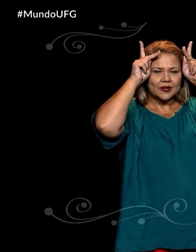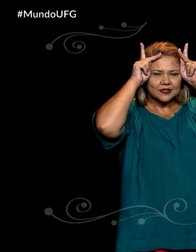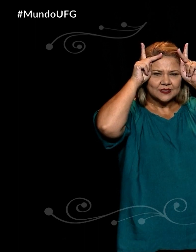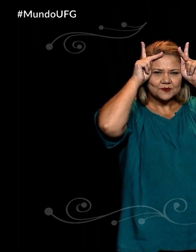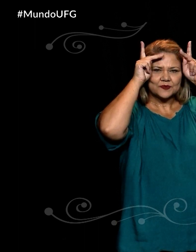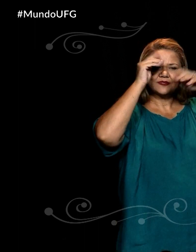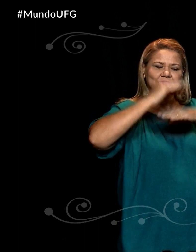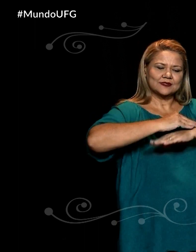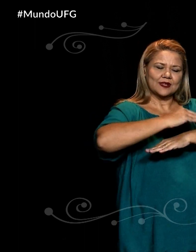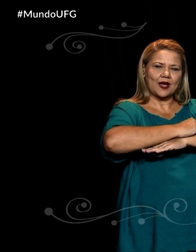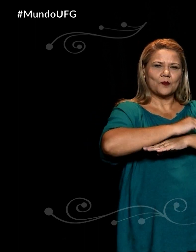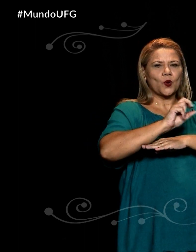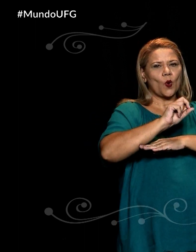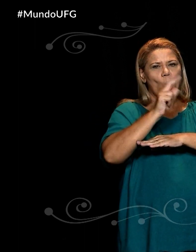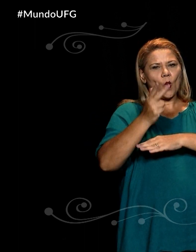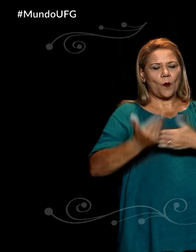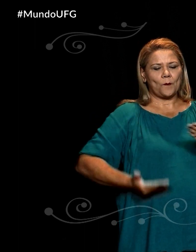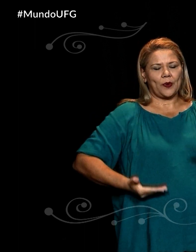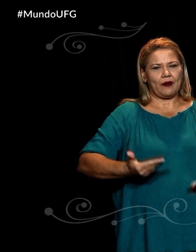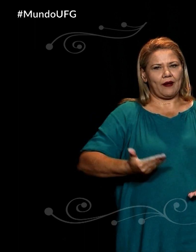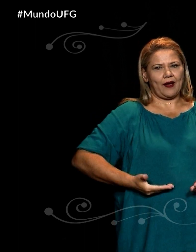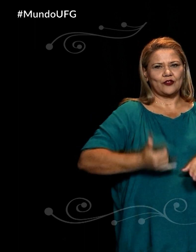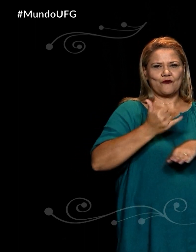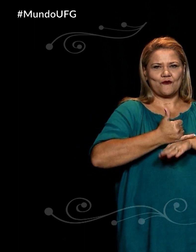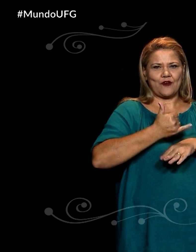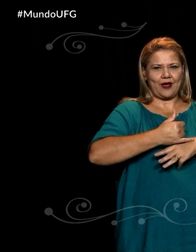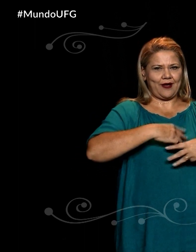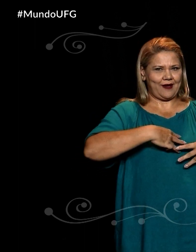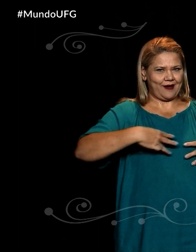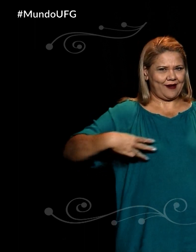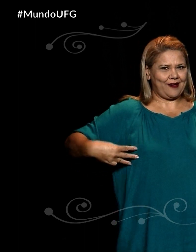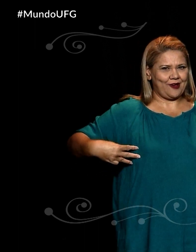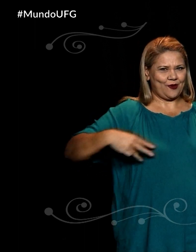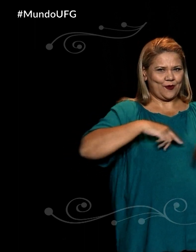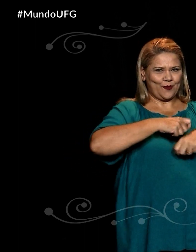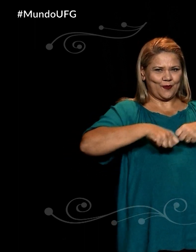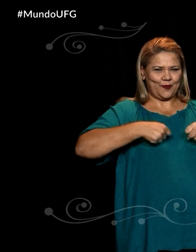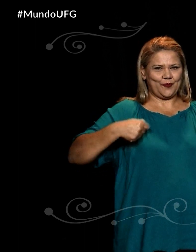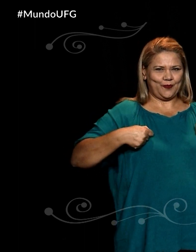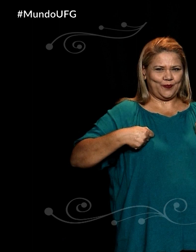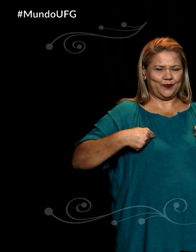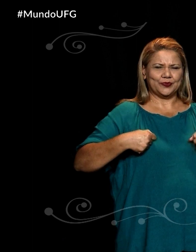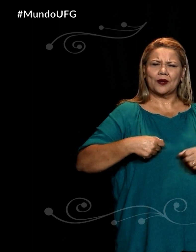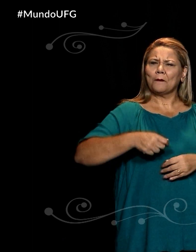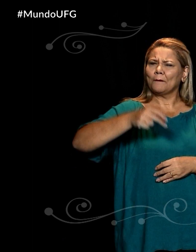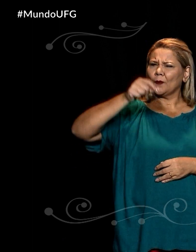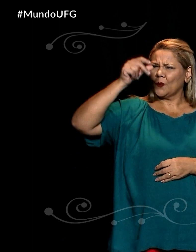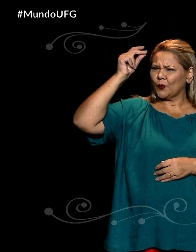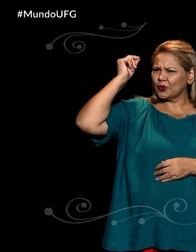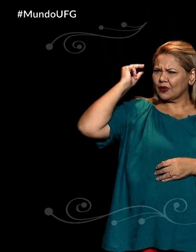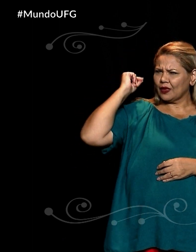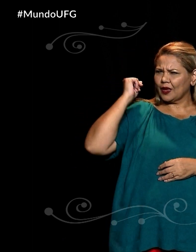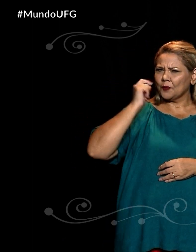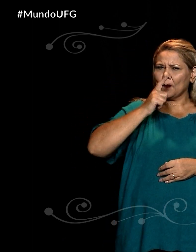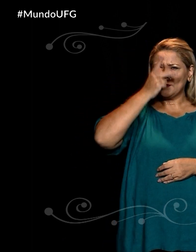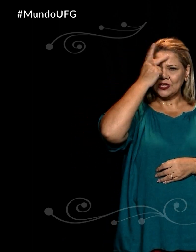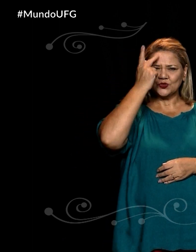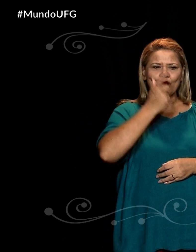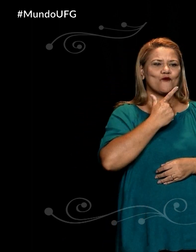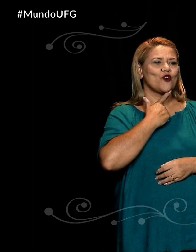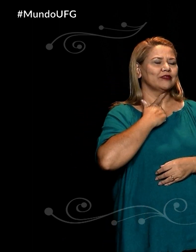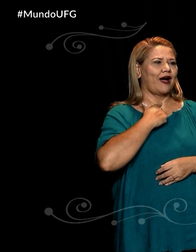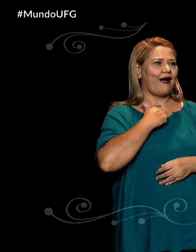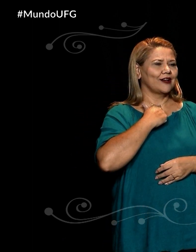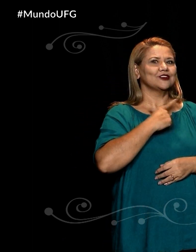que faz também várias interpretações para Bibliolibras, fazendo a Hora do Conto.